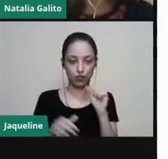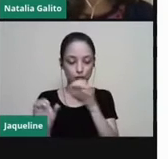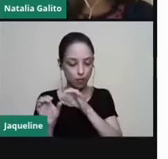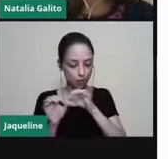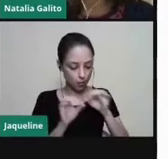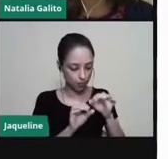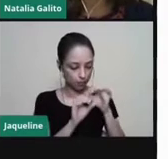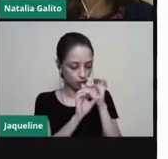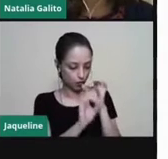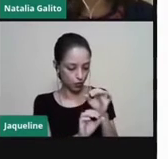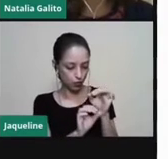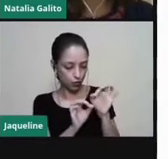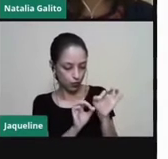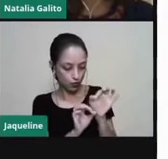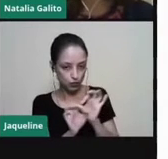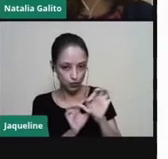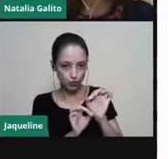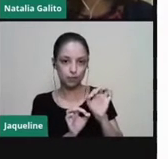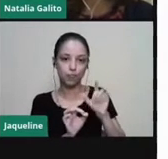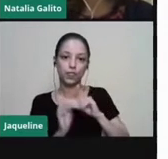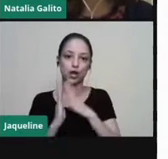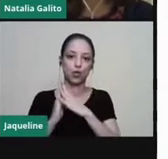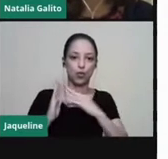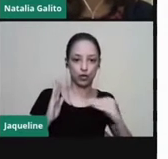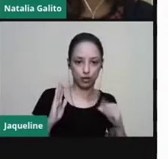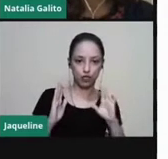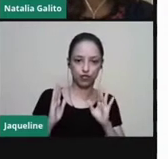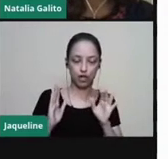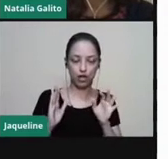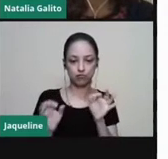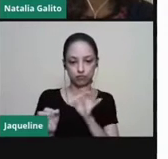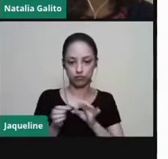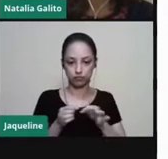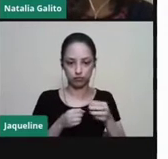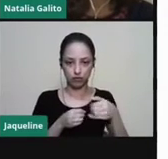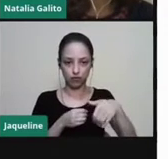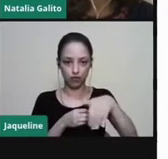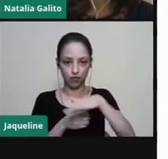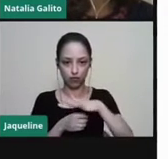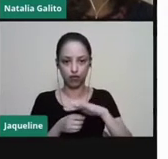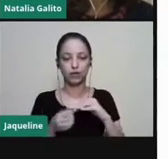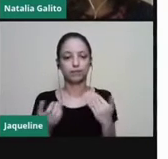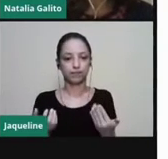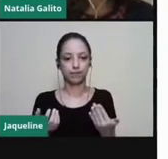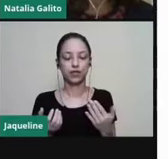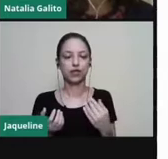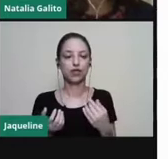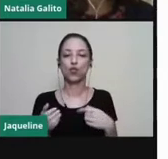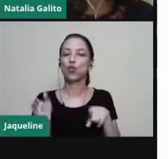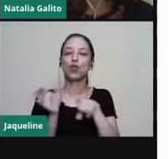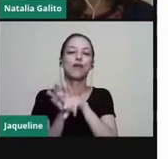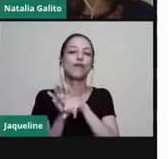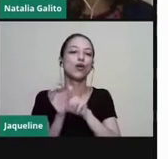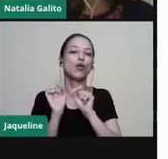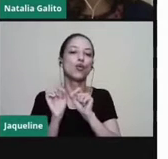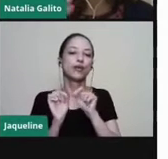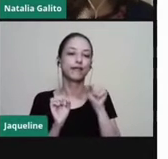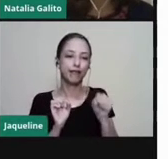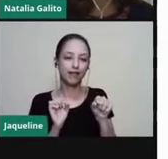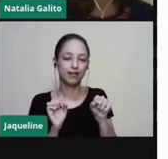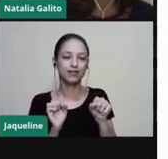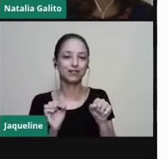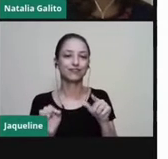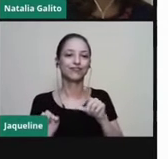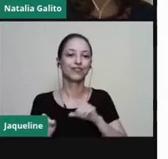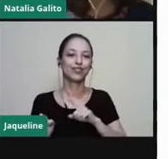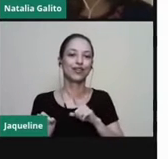cultura adequado, também com uma matriz extracelular adequada. A desvantagem de uma cultura primária é que você tem